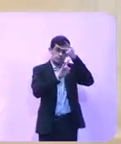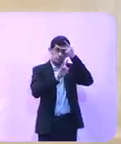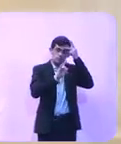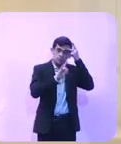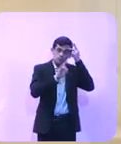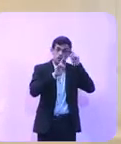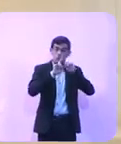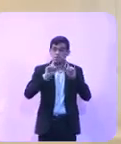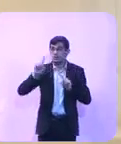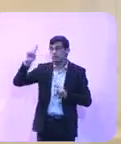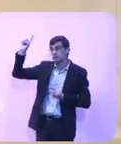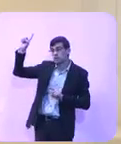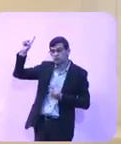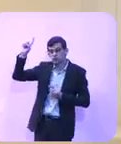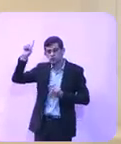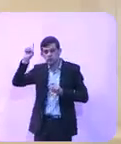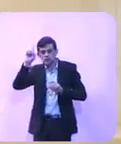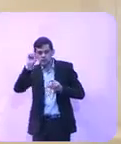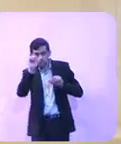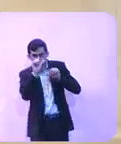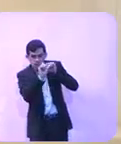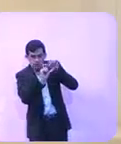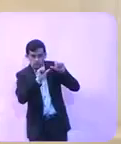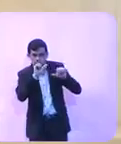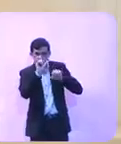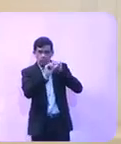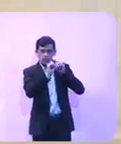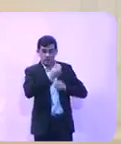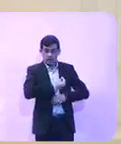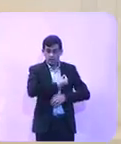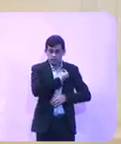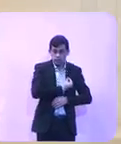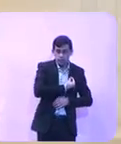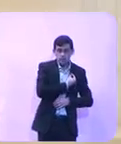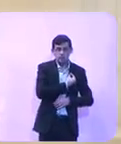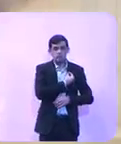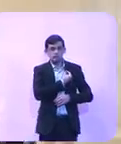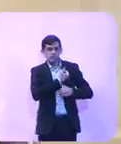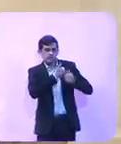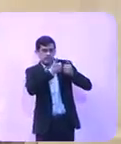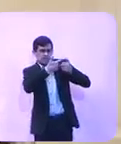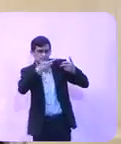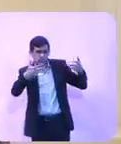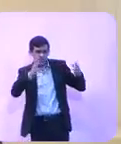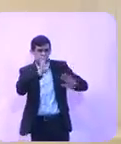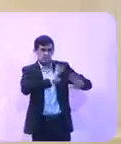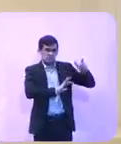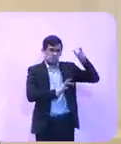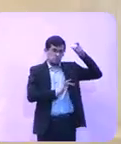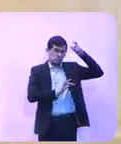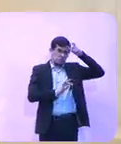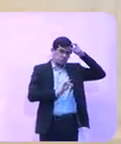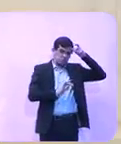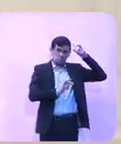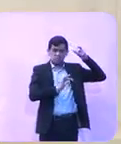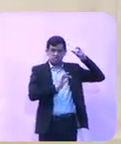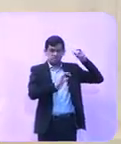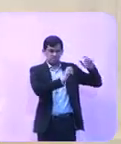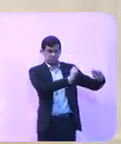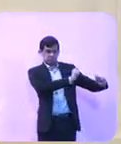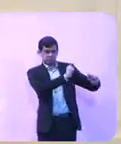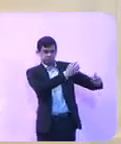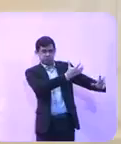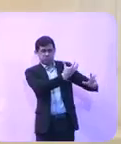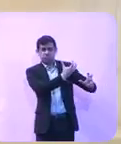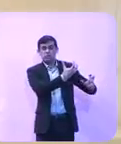que Deus trabalhe naquilo que o inimigo está colocando na mente, nas portas que o inimigo está abrindo para Deus fechar, e a